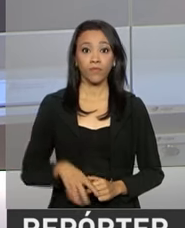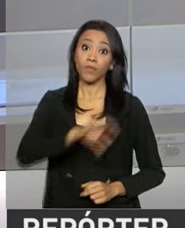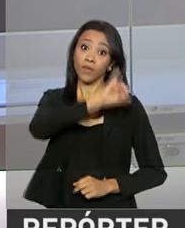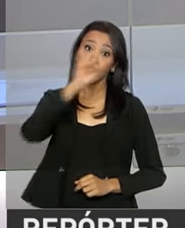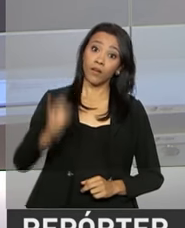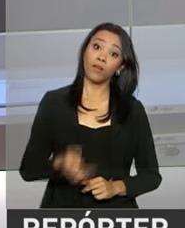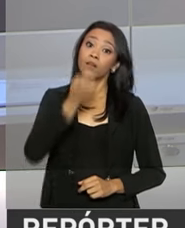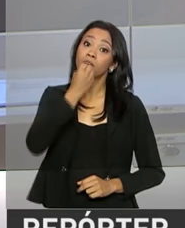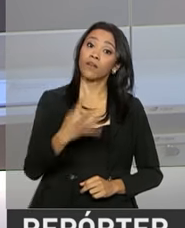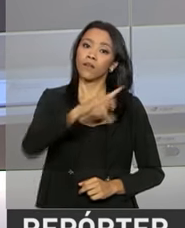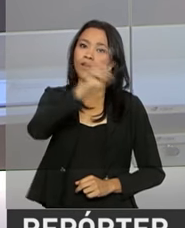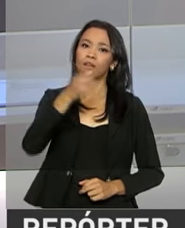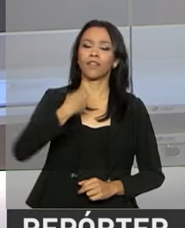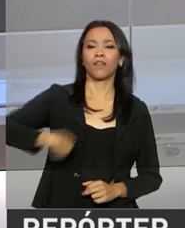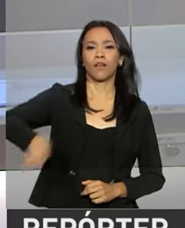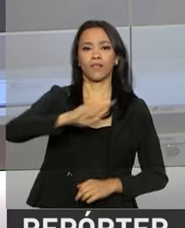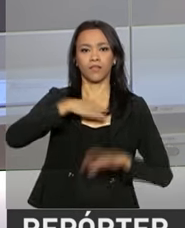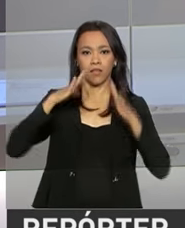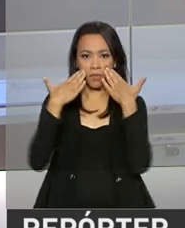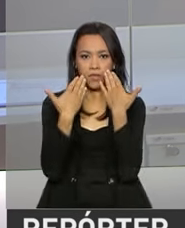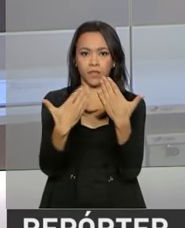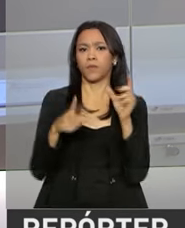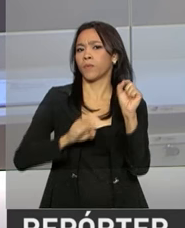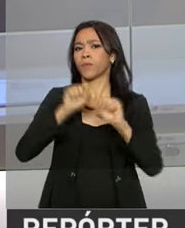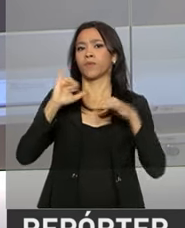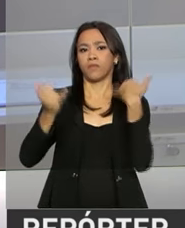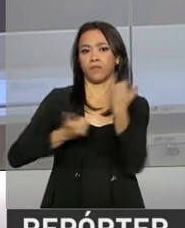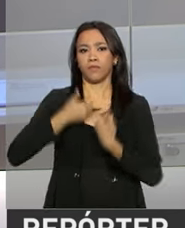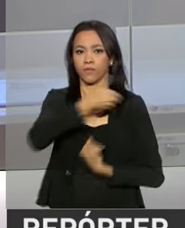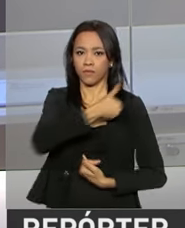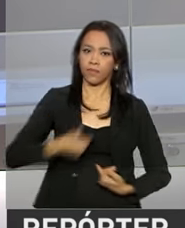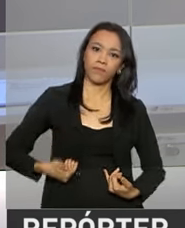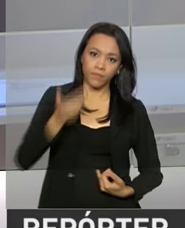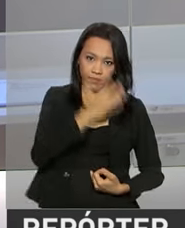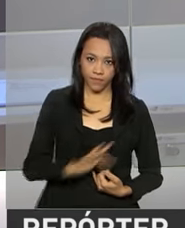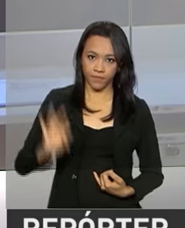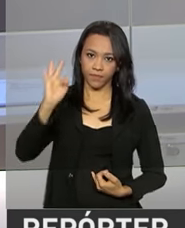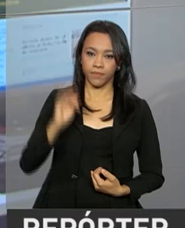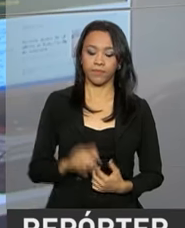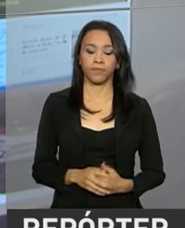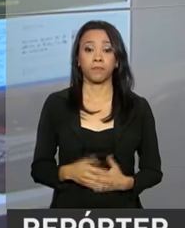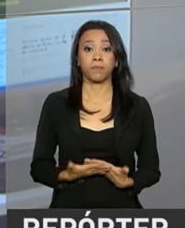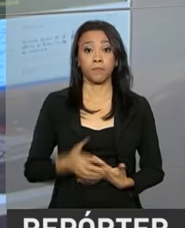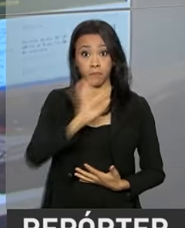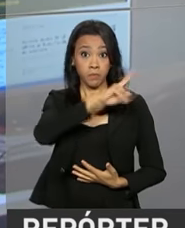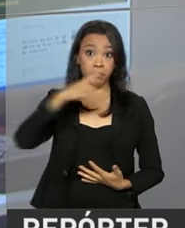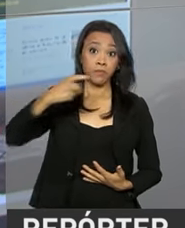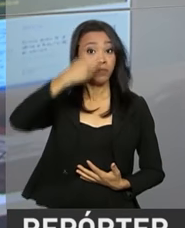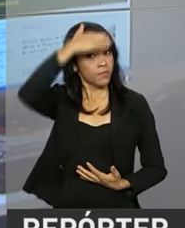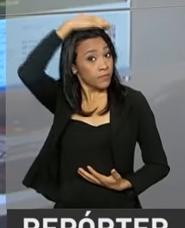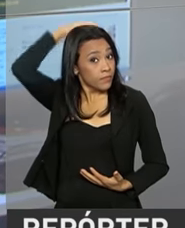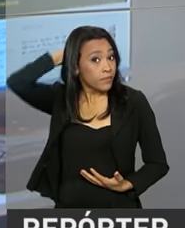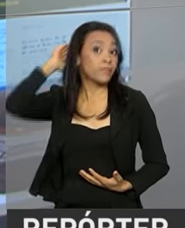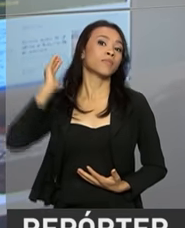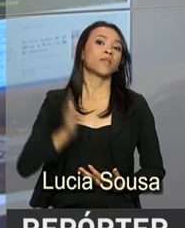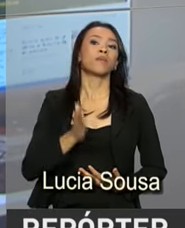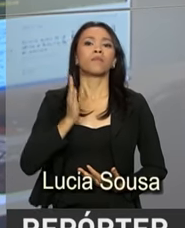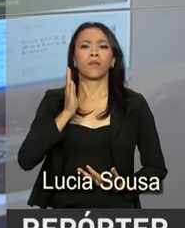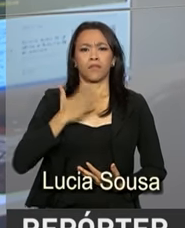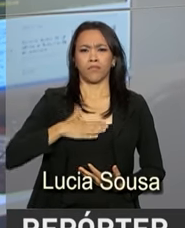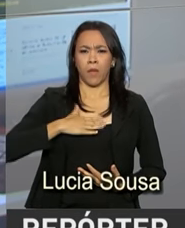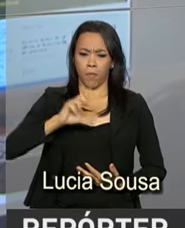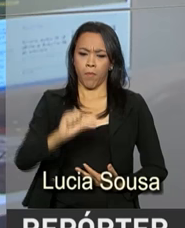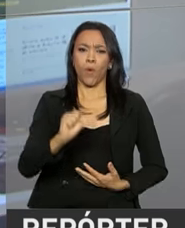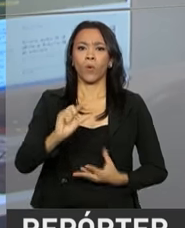Olá, um bom dia para você. Estamos de volta com o repórter NBR e as notícias do governo federal. O presidente Michel Temer entregou